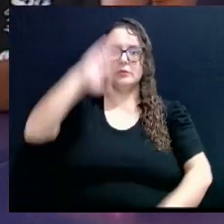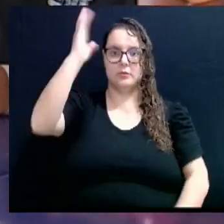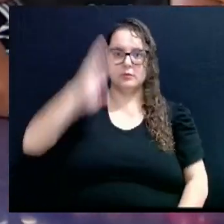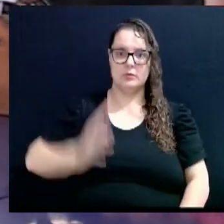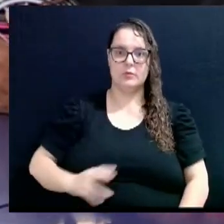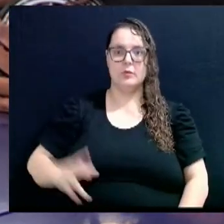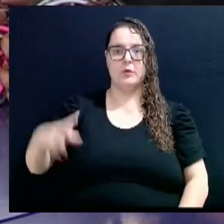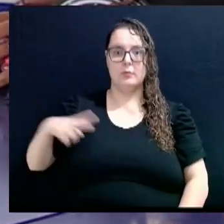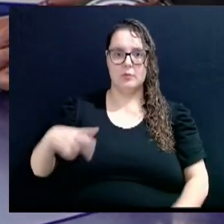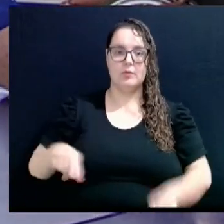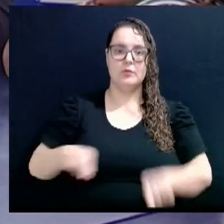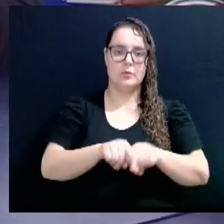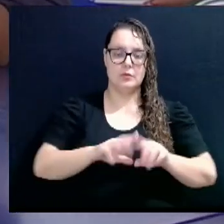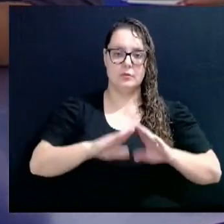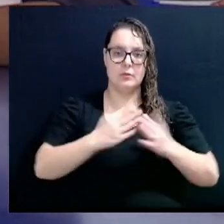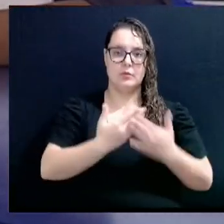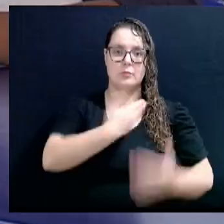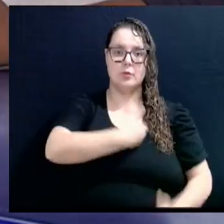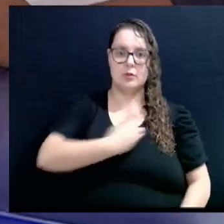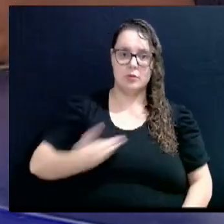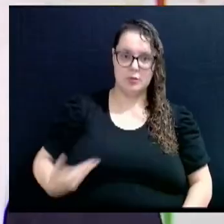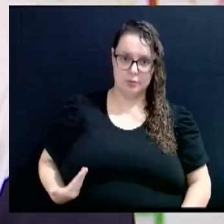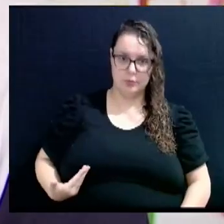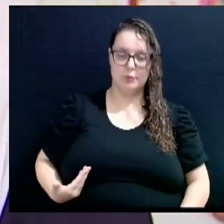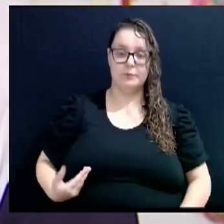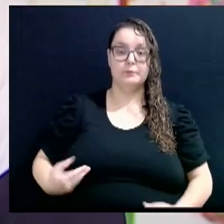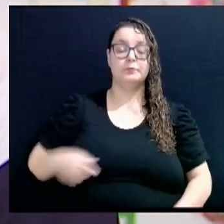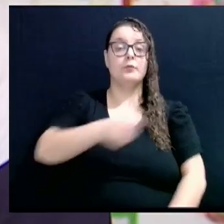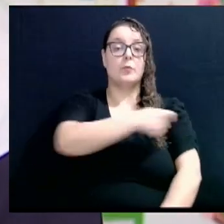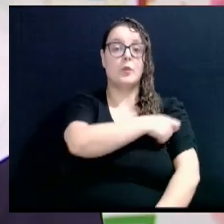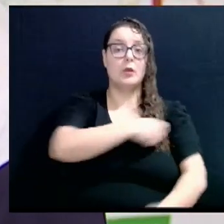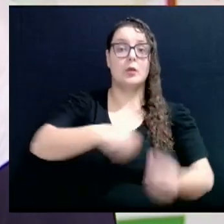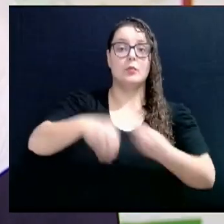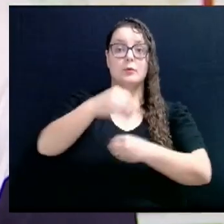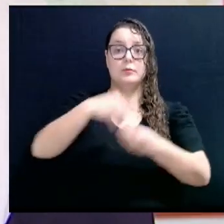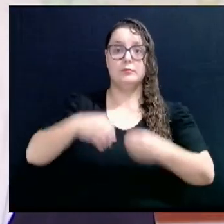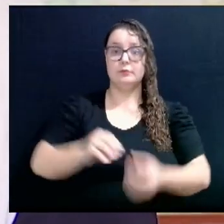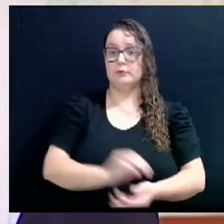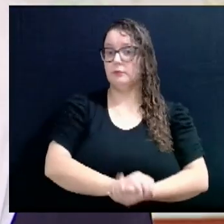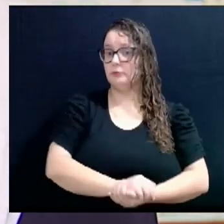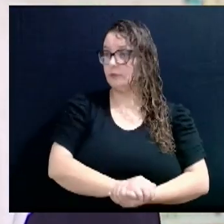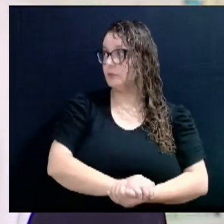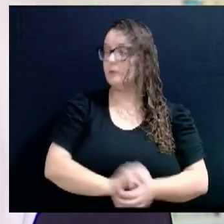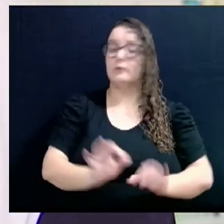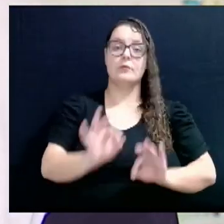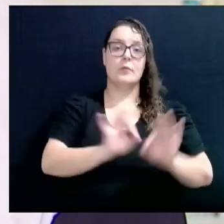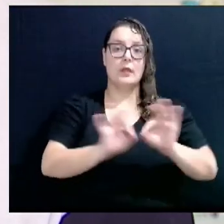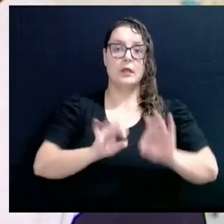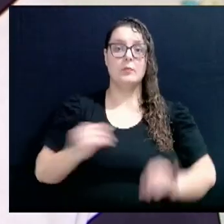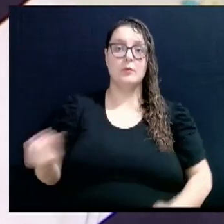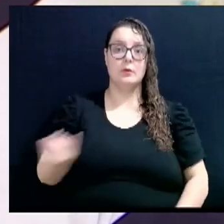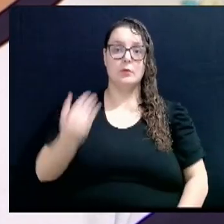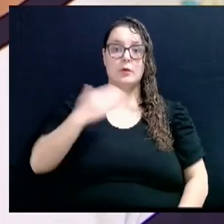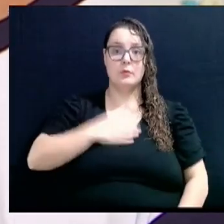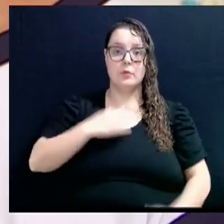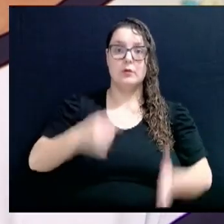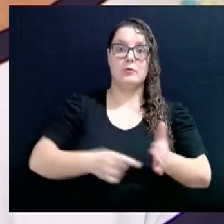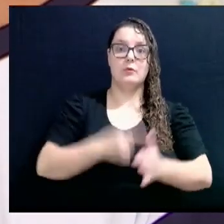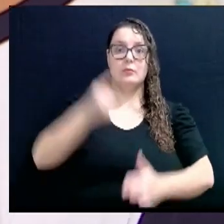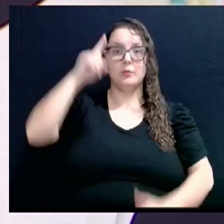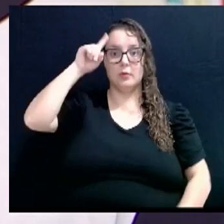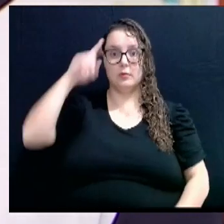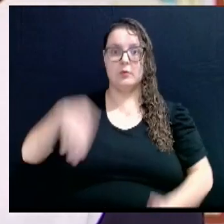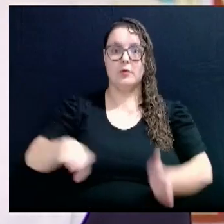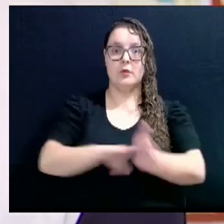Os estudantes estão super envolvidos com a causa. Esse projeto para mim é muito importante. Desde o primeiro dia que eu cheguei aqui na escola,